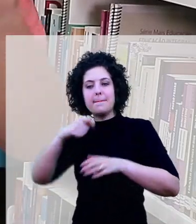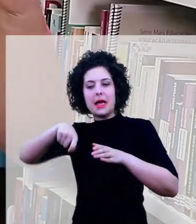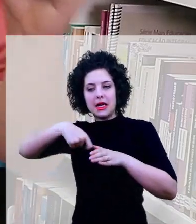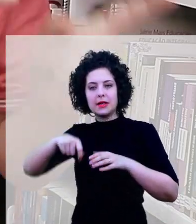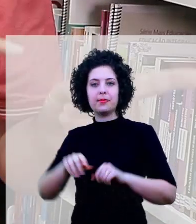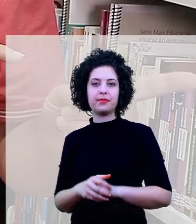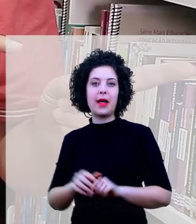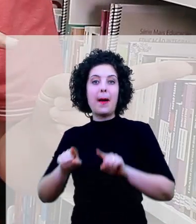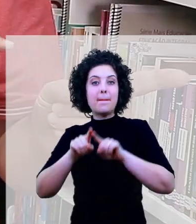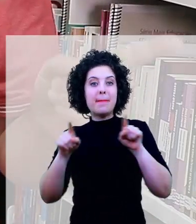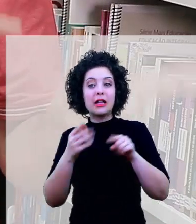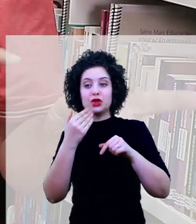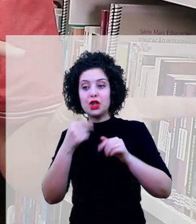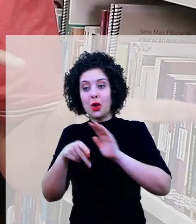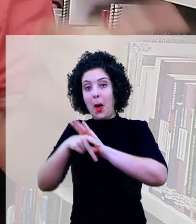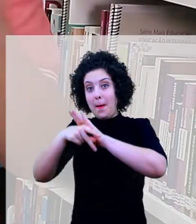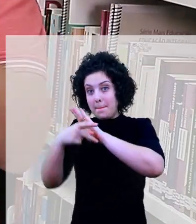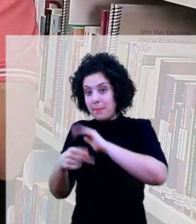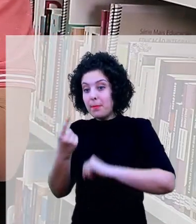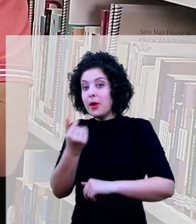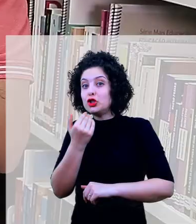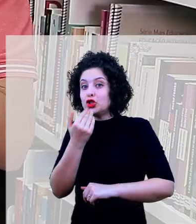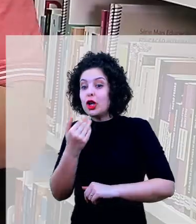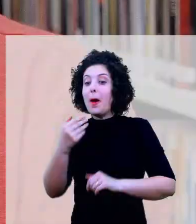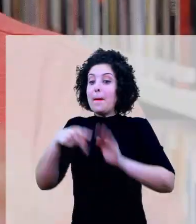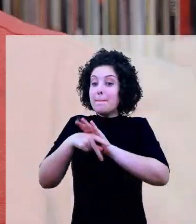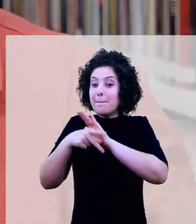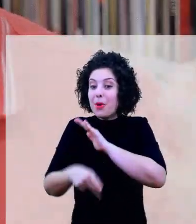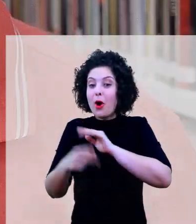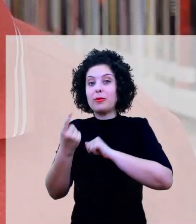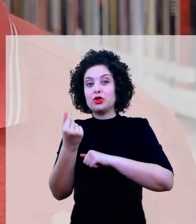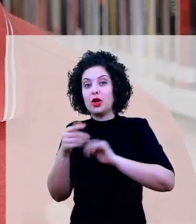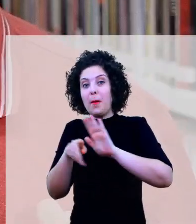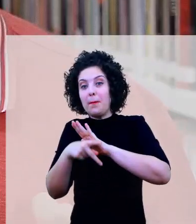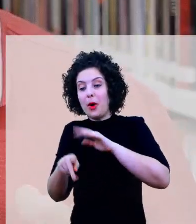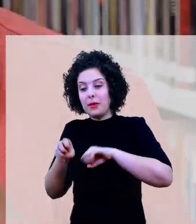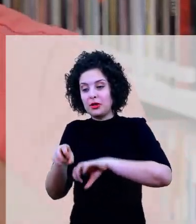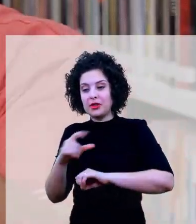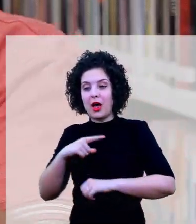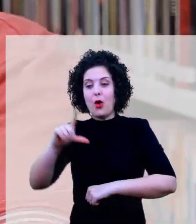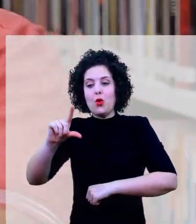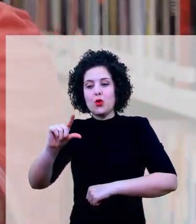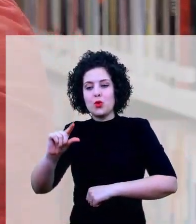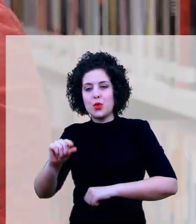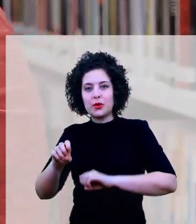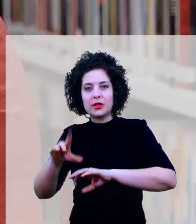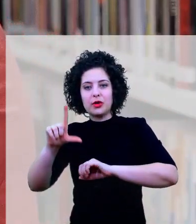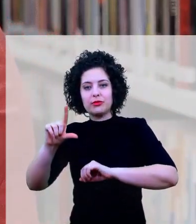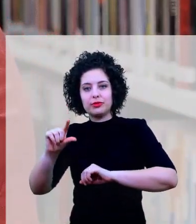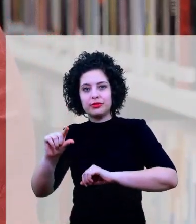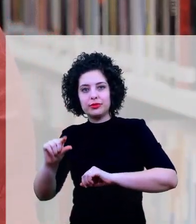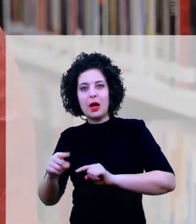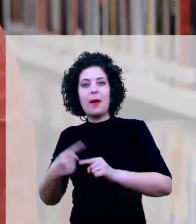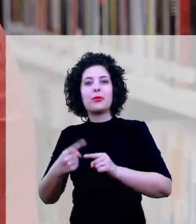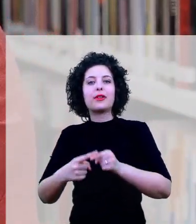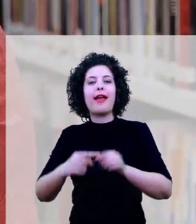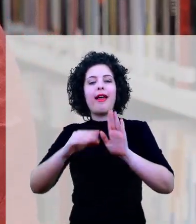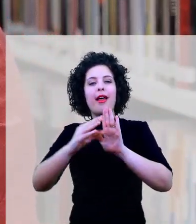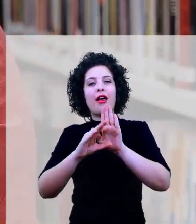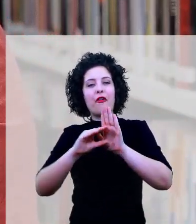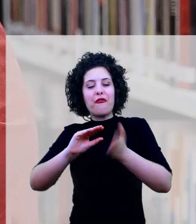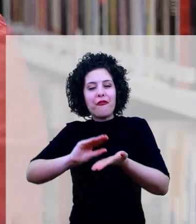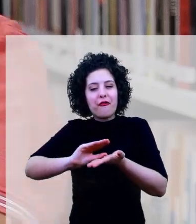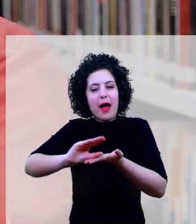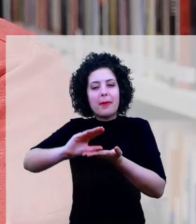escolar é dinheiro da educação que tem que financiar, eu diminuo o dinheiro da educação, enquanto que isso pode ser feito por uma outra